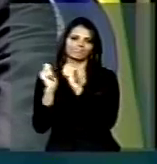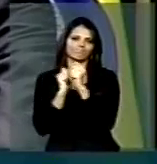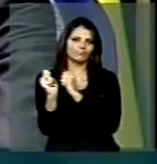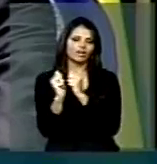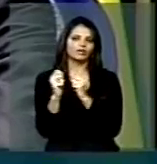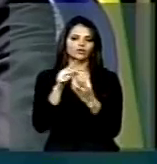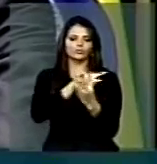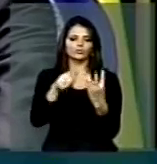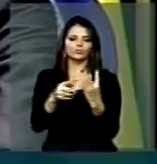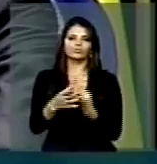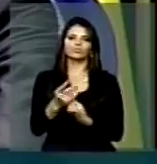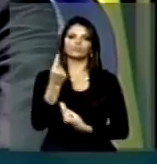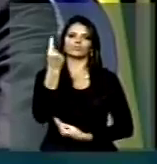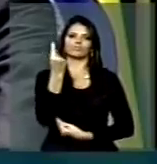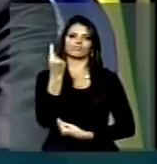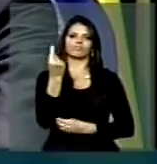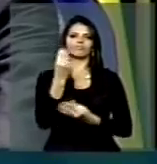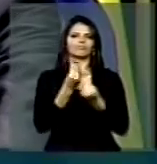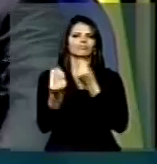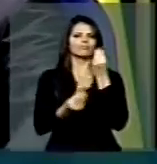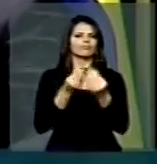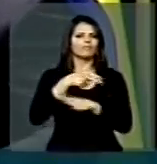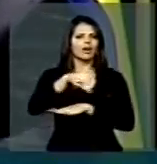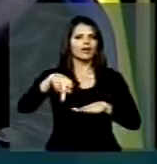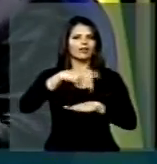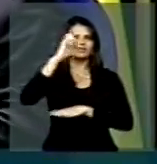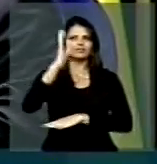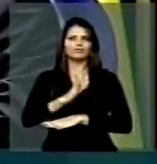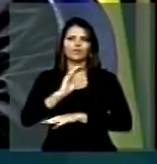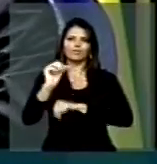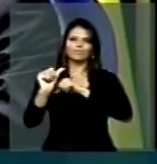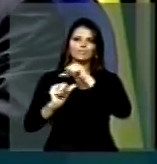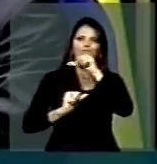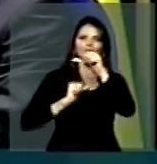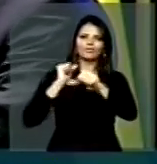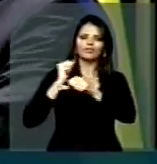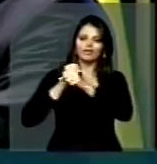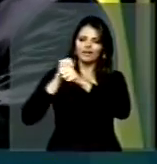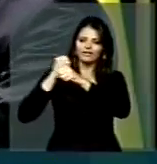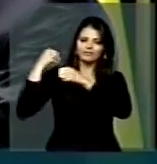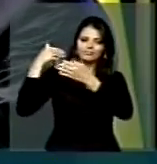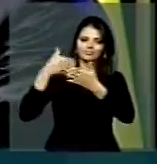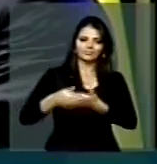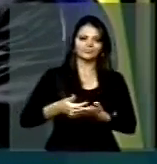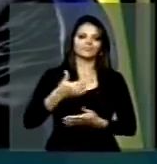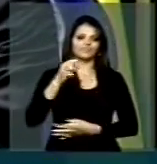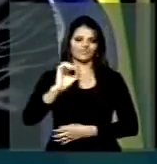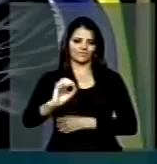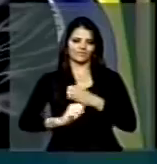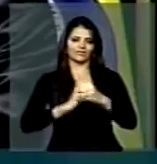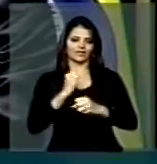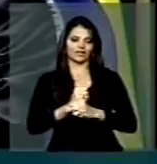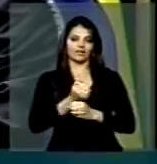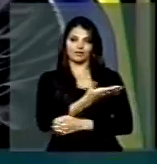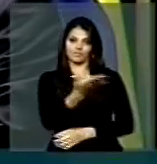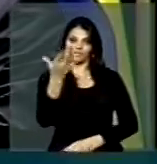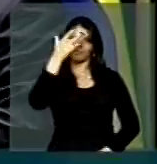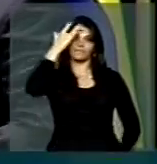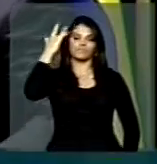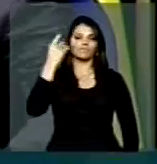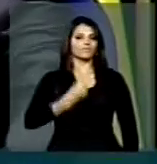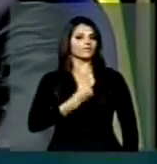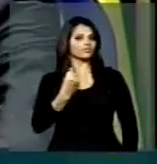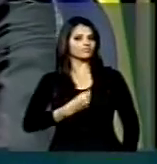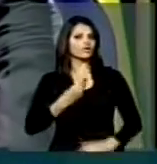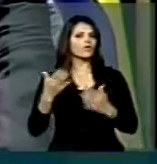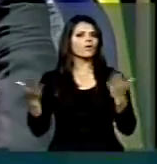mostram como a feição do país foi completamente redesenhada nessas últimas décadas. Senhoras e senhores,